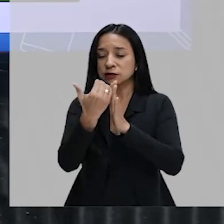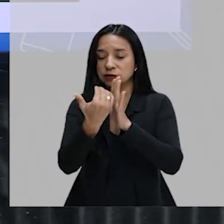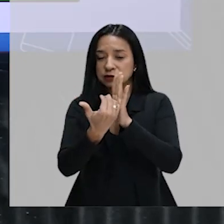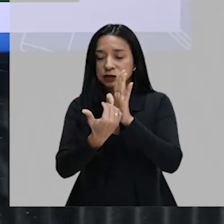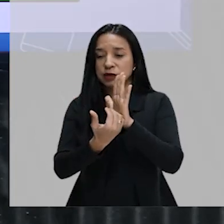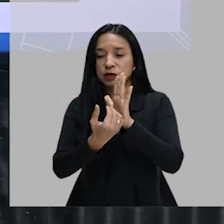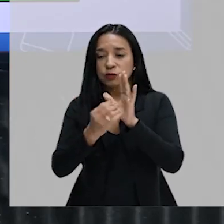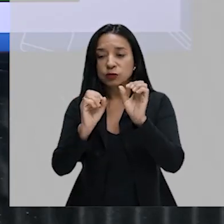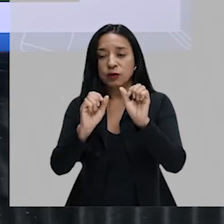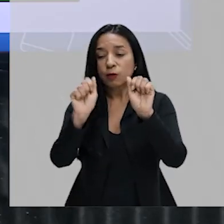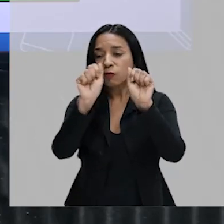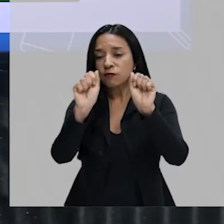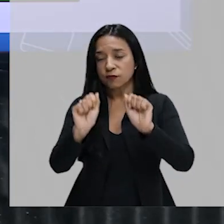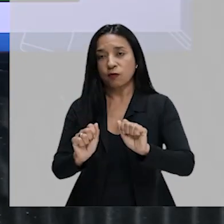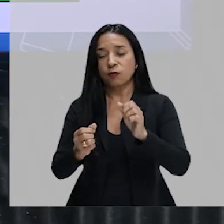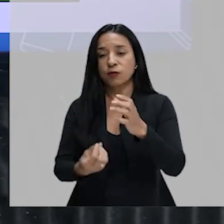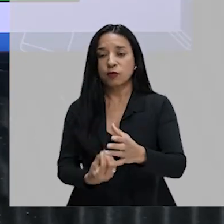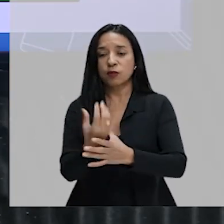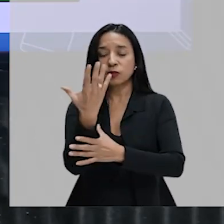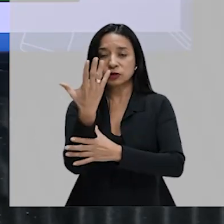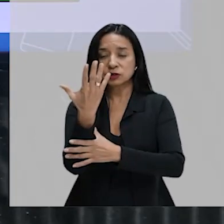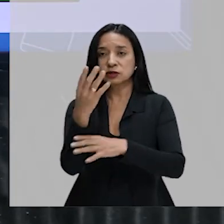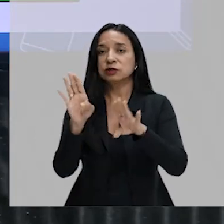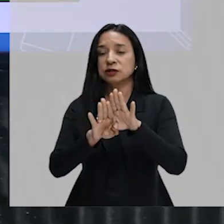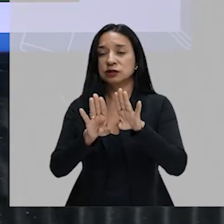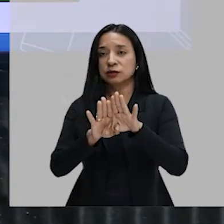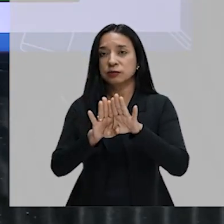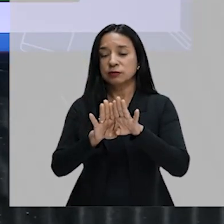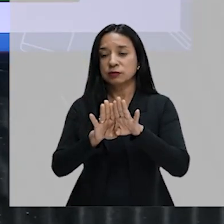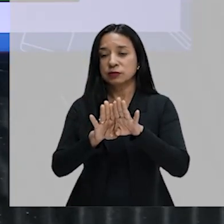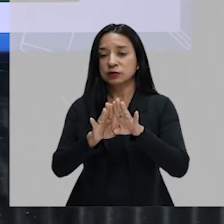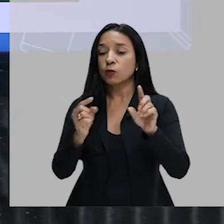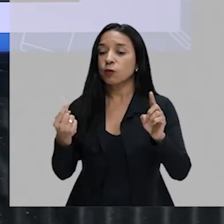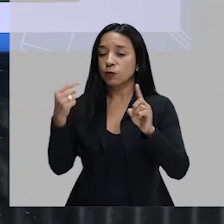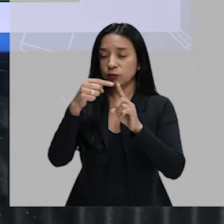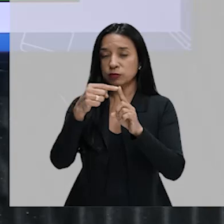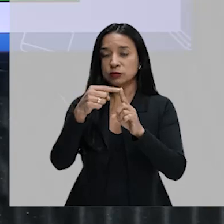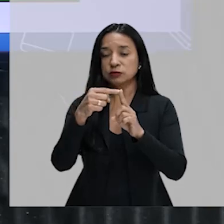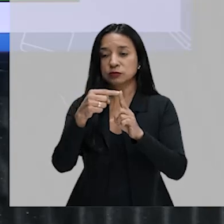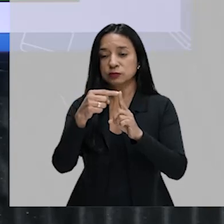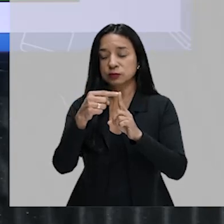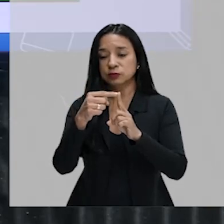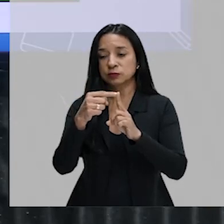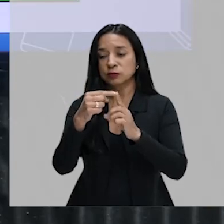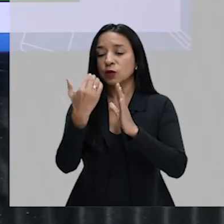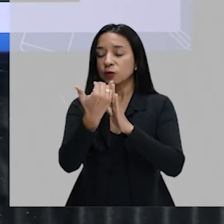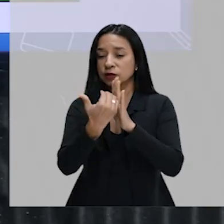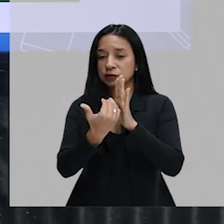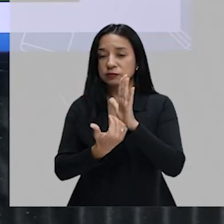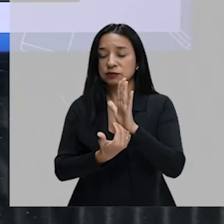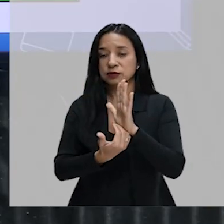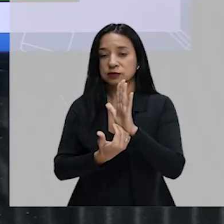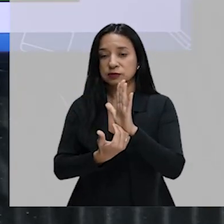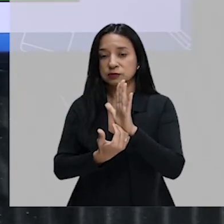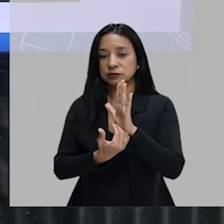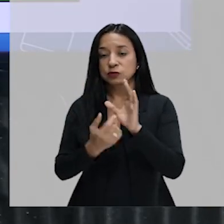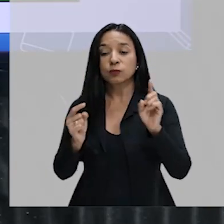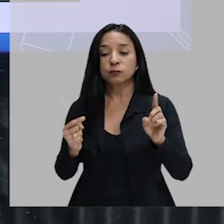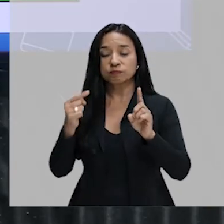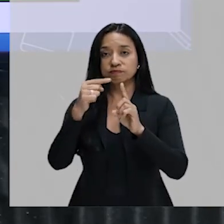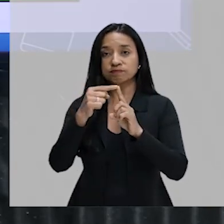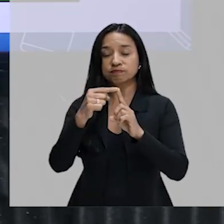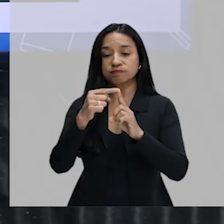A depressão, a bulimia, a anorexia, o estresse,